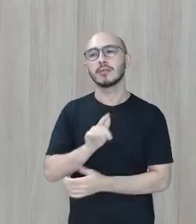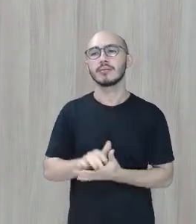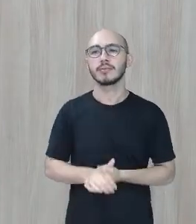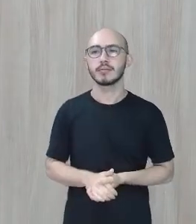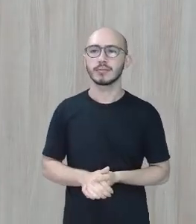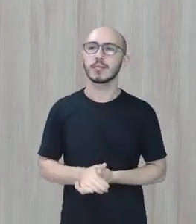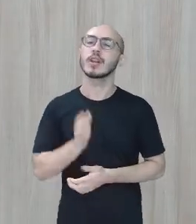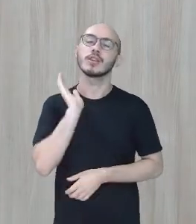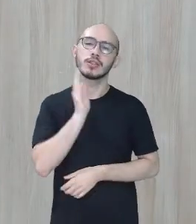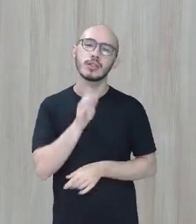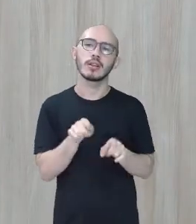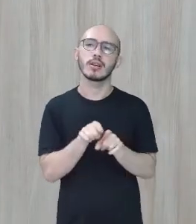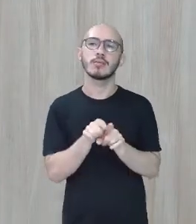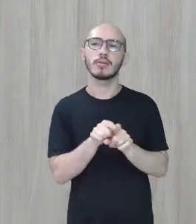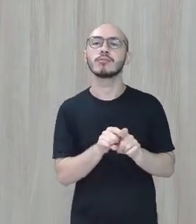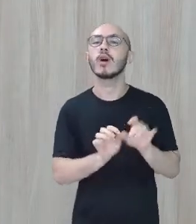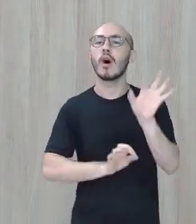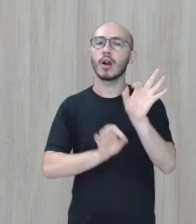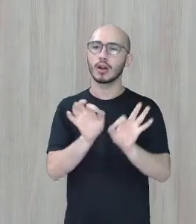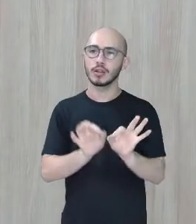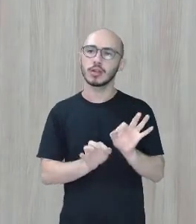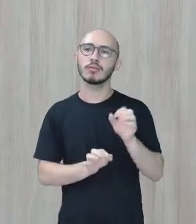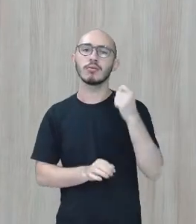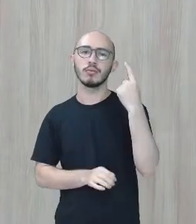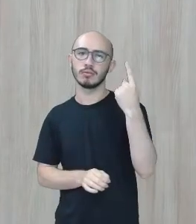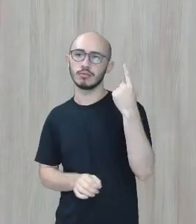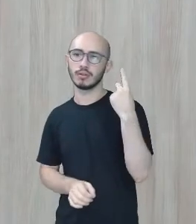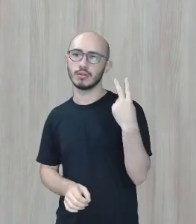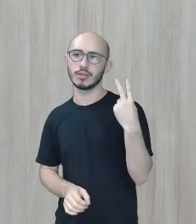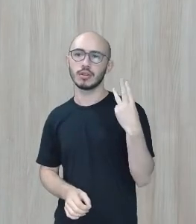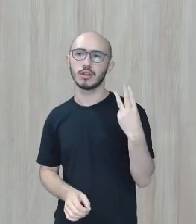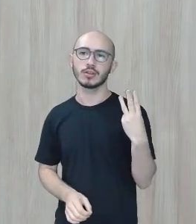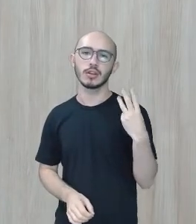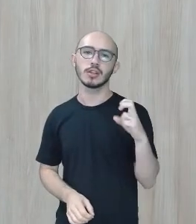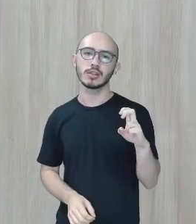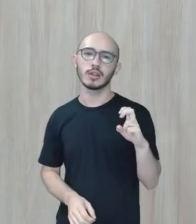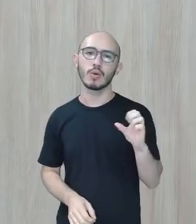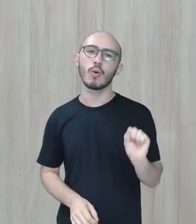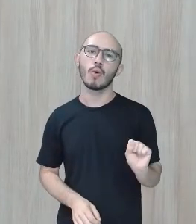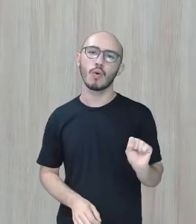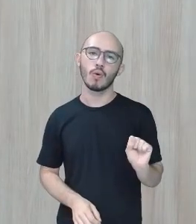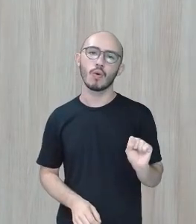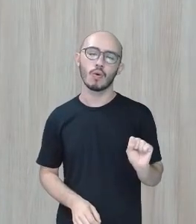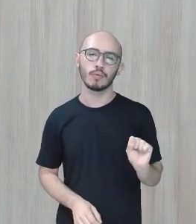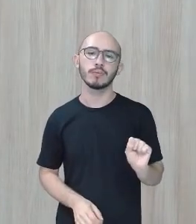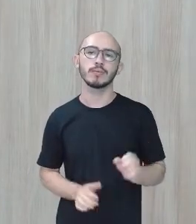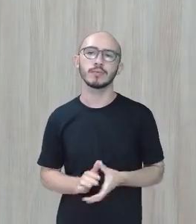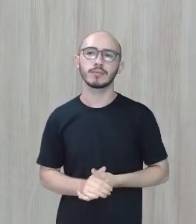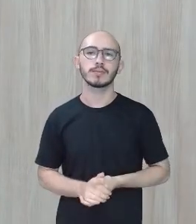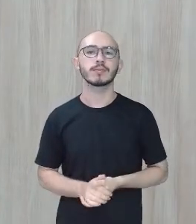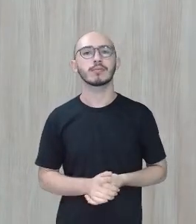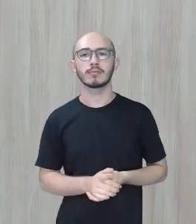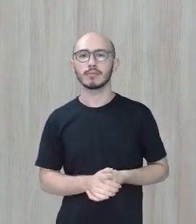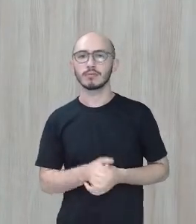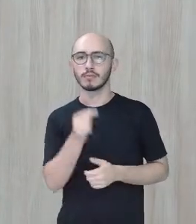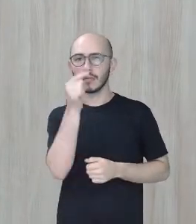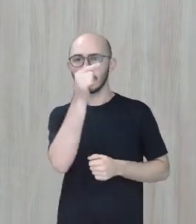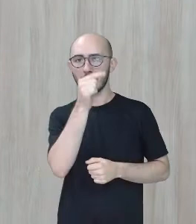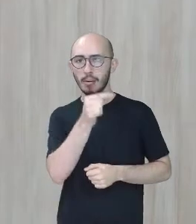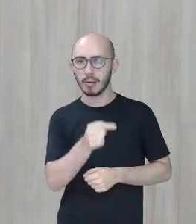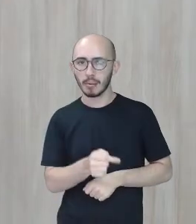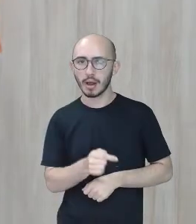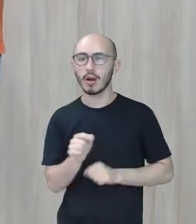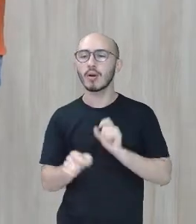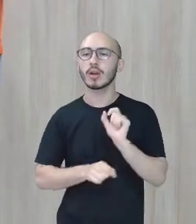já estão em ordem crescente, certo? Eu tenho aqui, ó, o 1, 2, 3, 5 e 8. Esses valores eles já